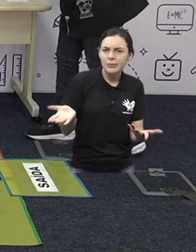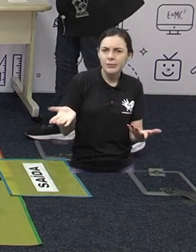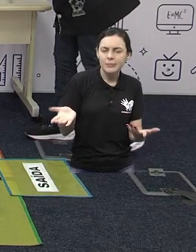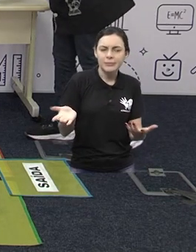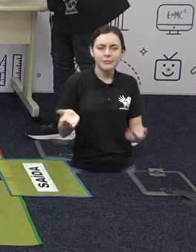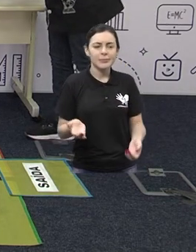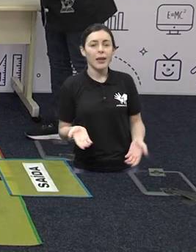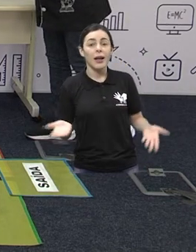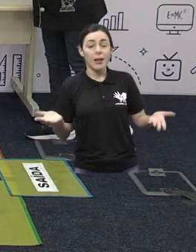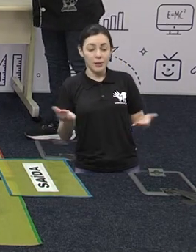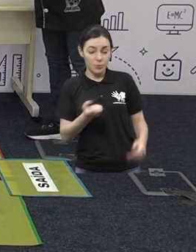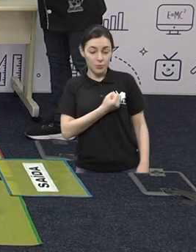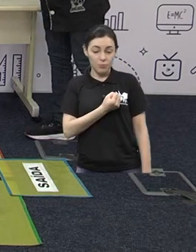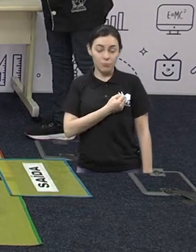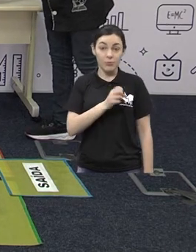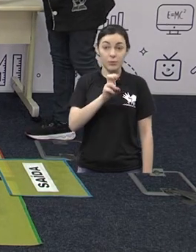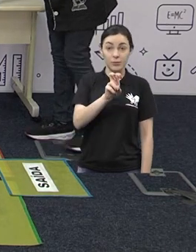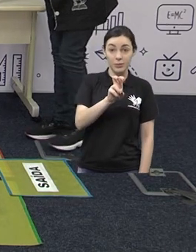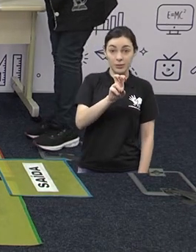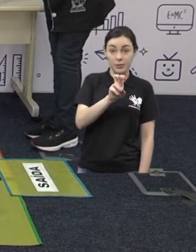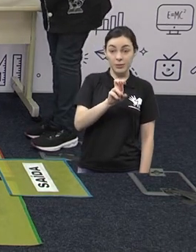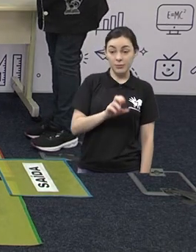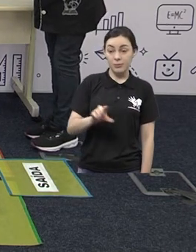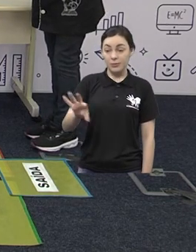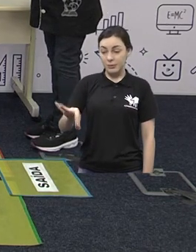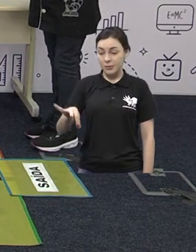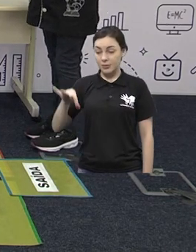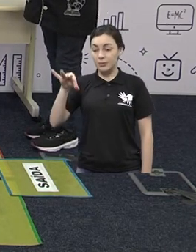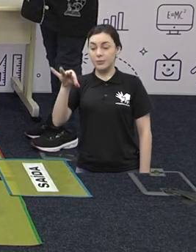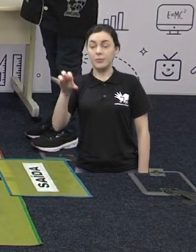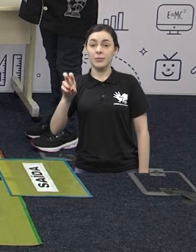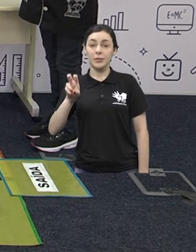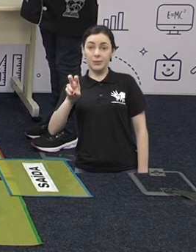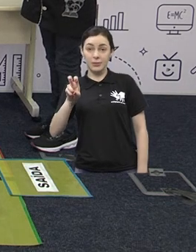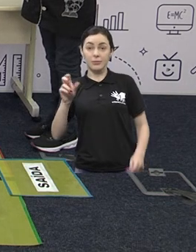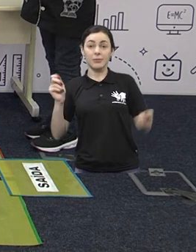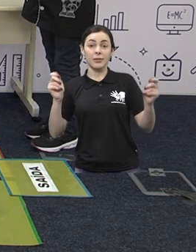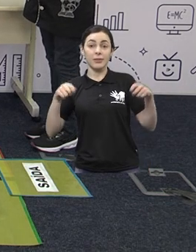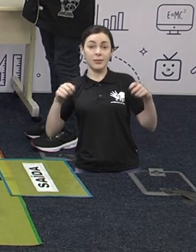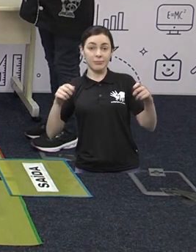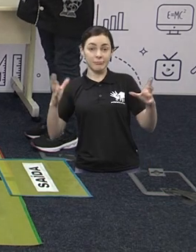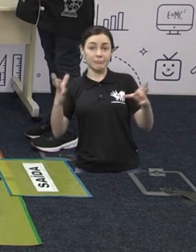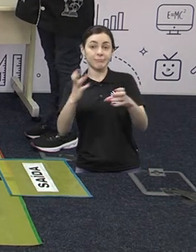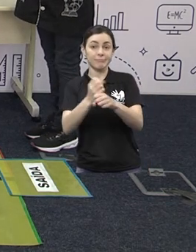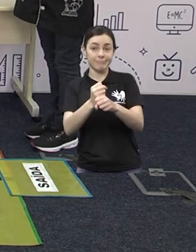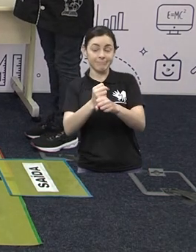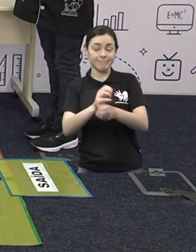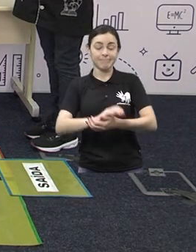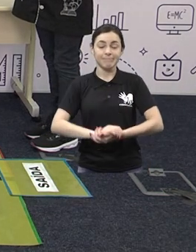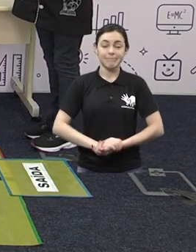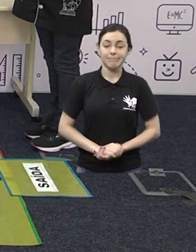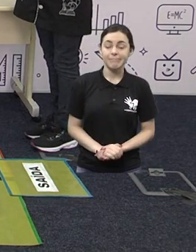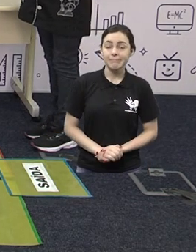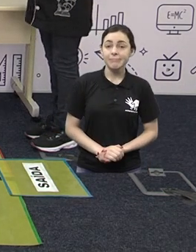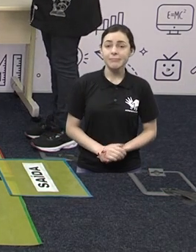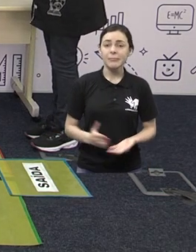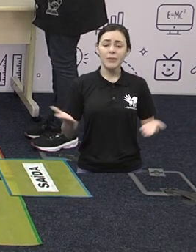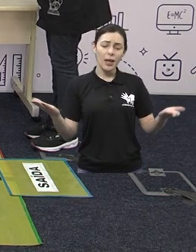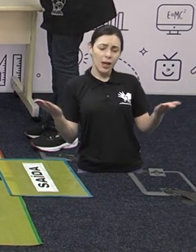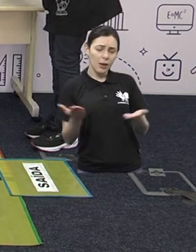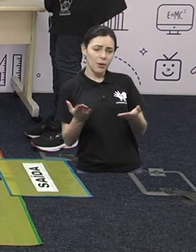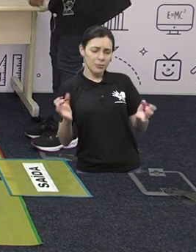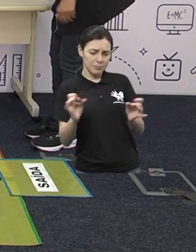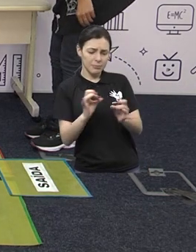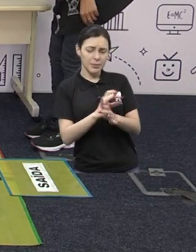pra eles. A ficha era número 5 e o número 5, que também é outra possibilidade que Exatamente. Nós temos ali. Exatamente.